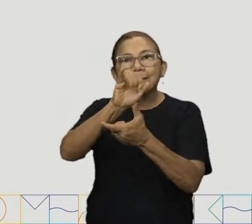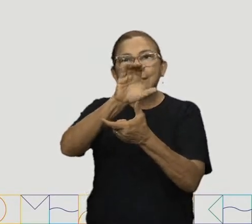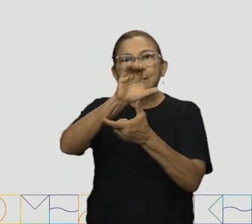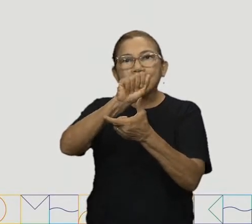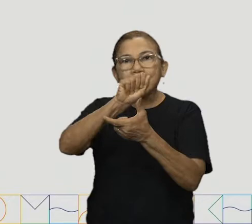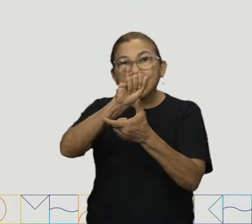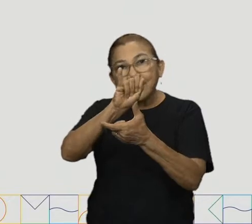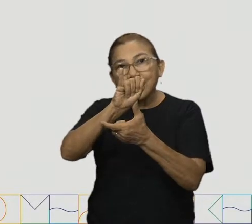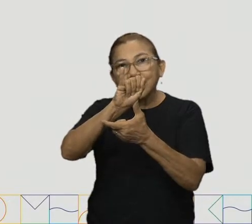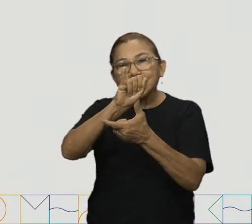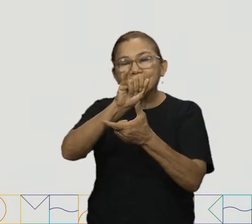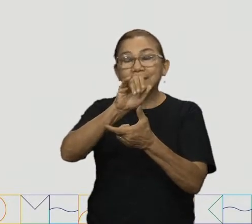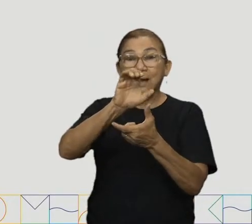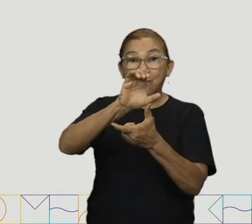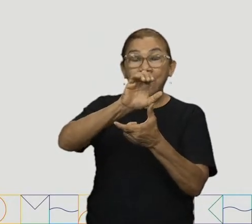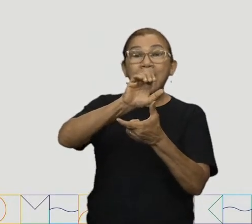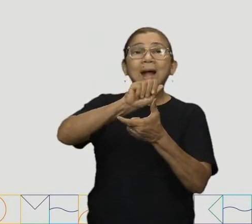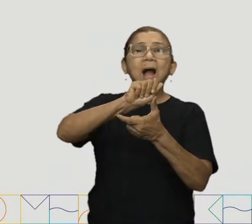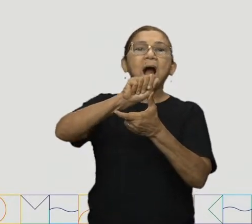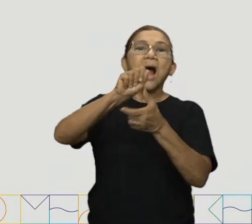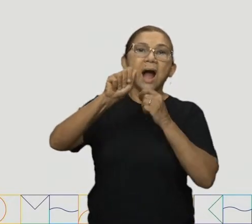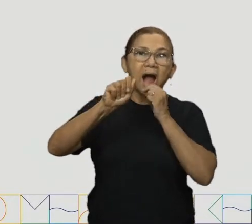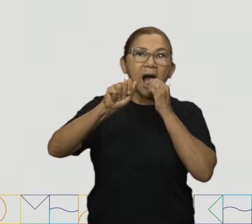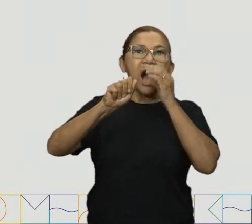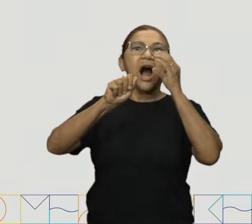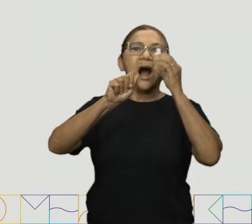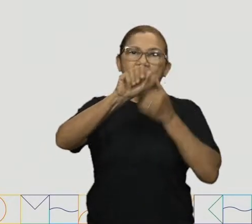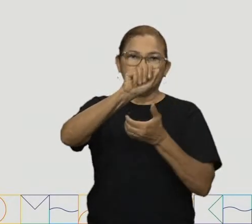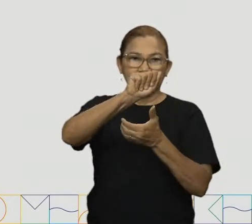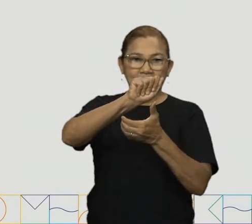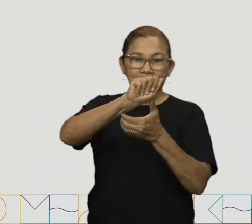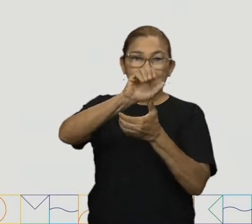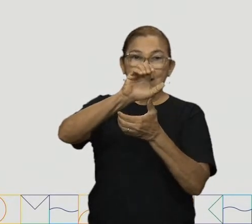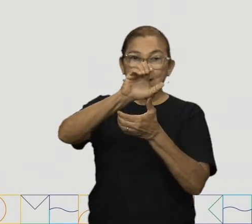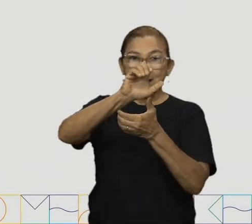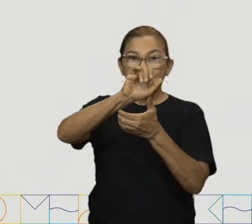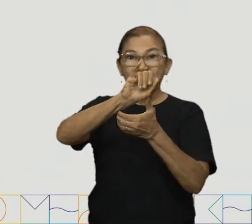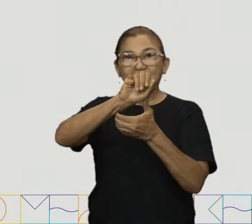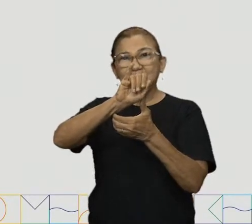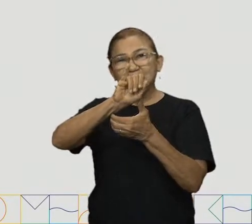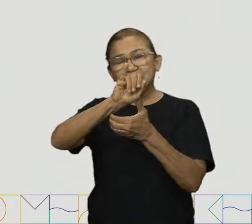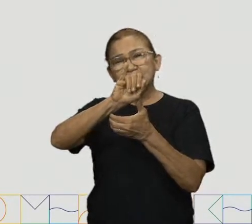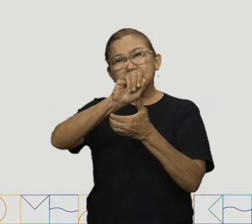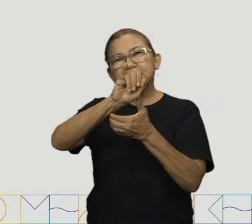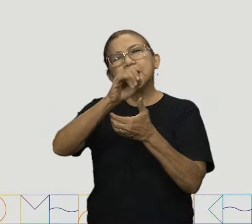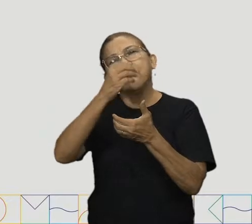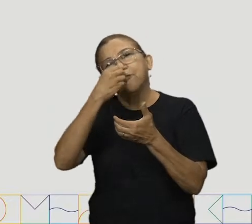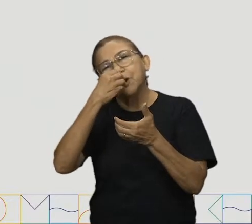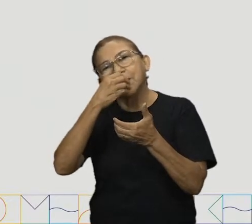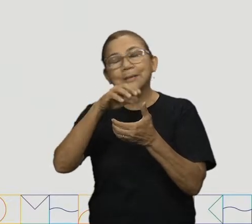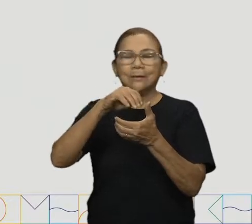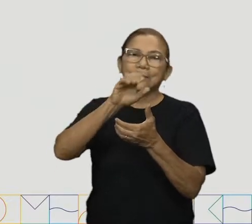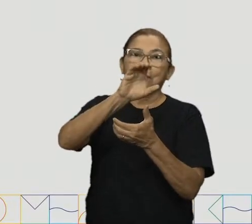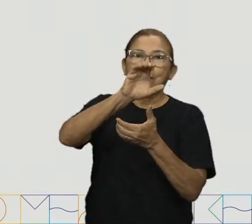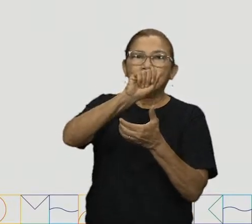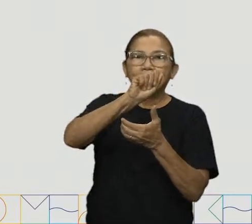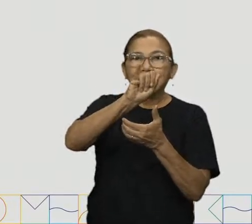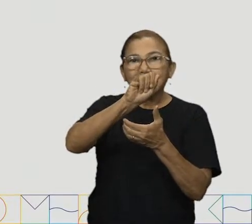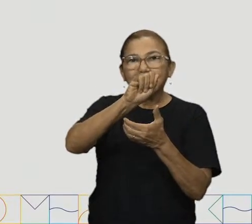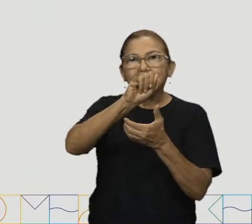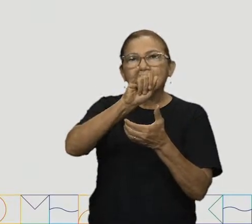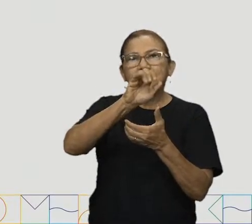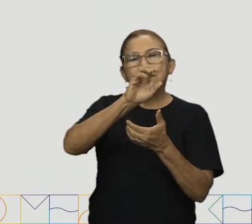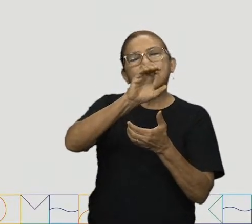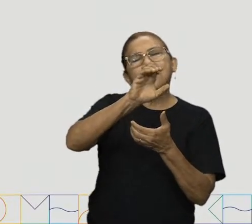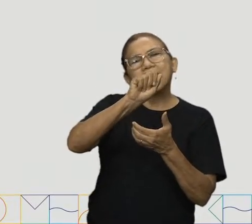Caixa. Eu não demorei mais no ar? Ele não é a minha vogal mais forte? É isso que vocês têm que perceber. A semivogal, ela já é a